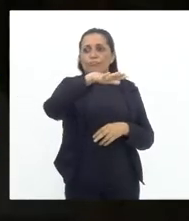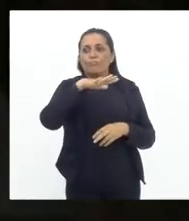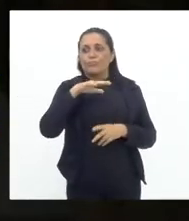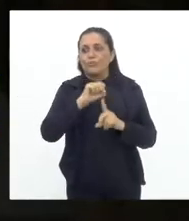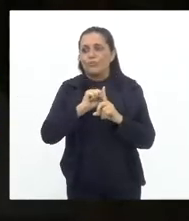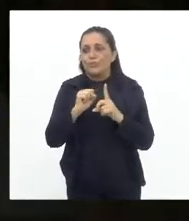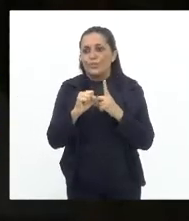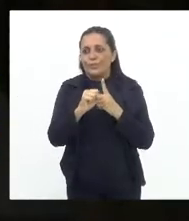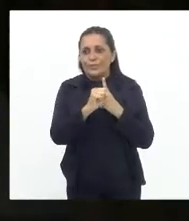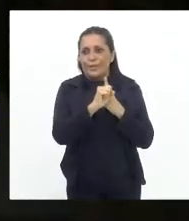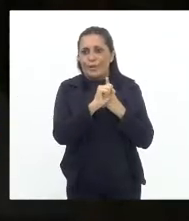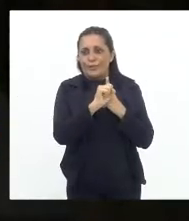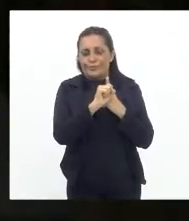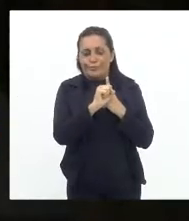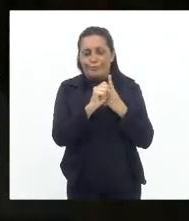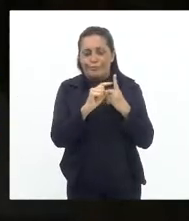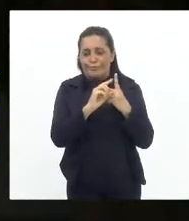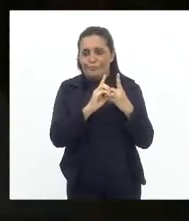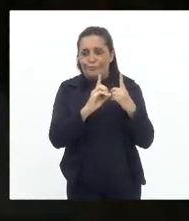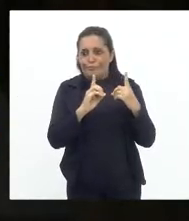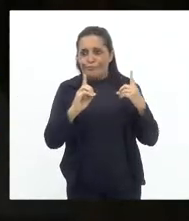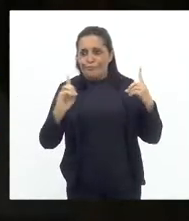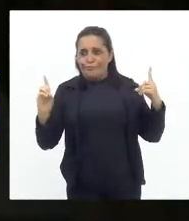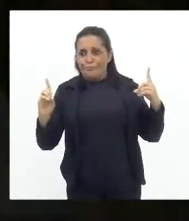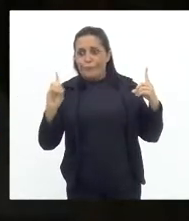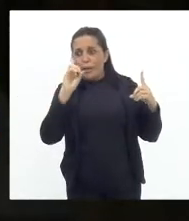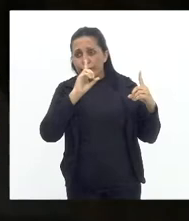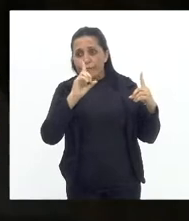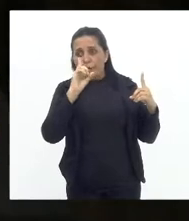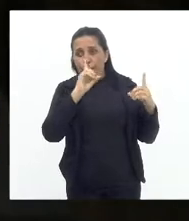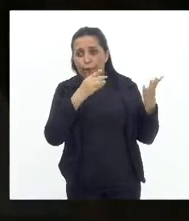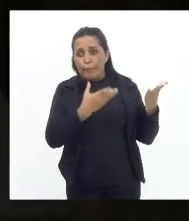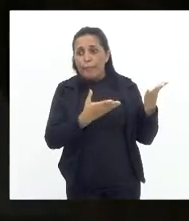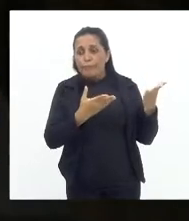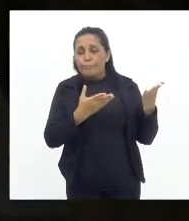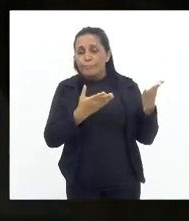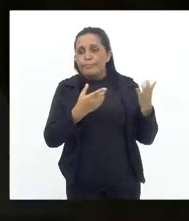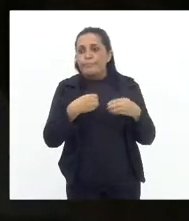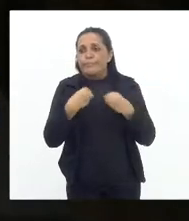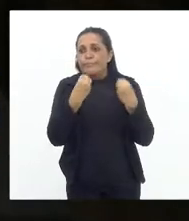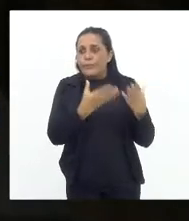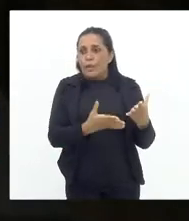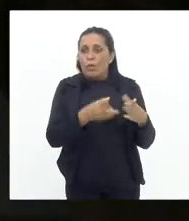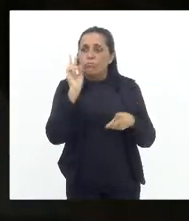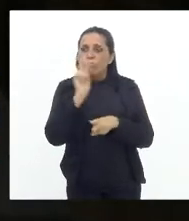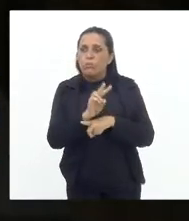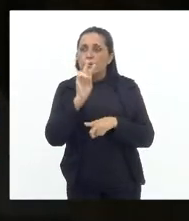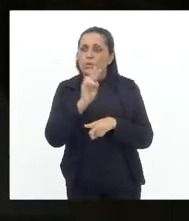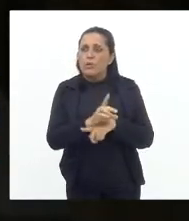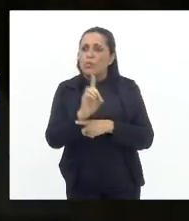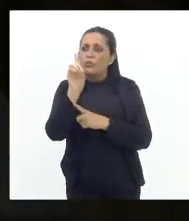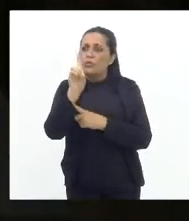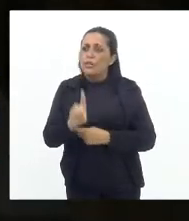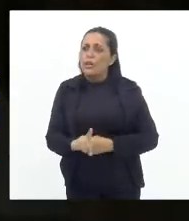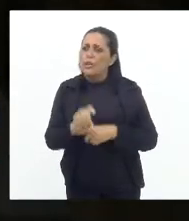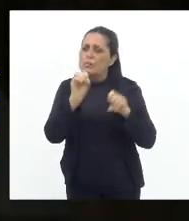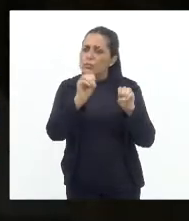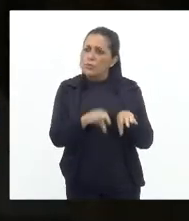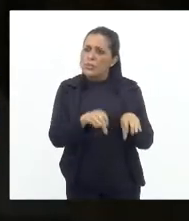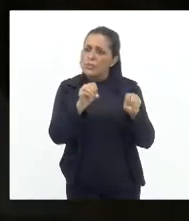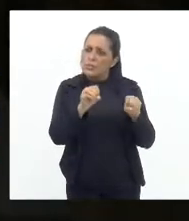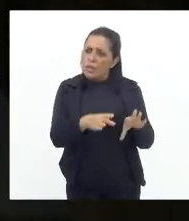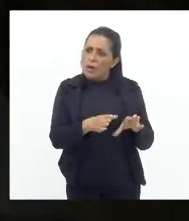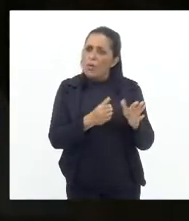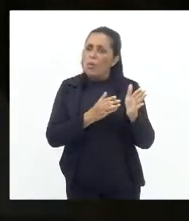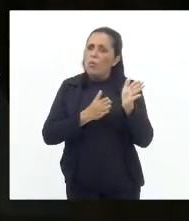sociedade o estado falhou em garantir que tivesse uma proteção de direitos que tivesse uma o